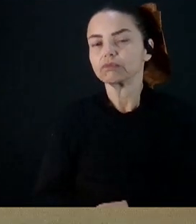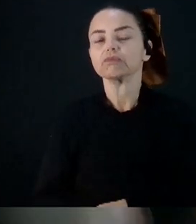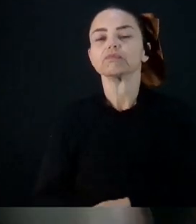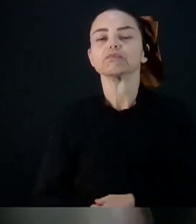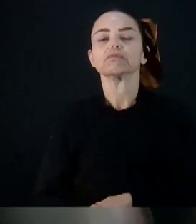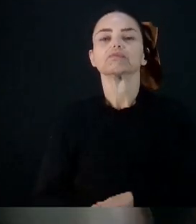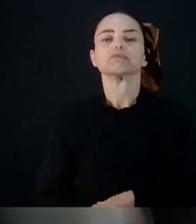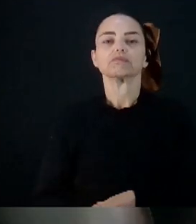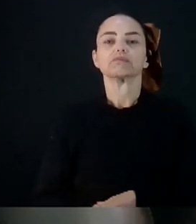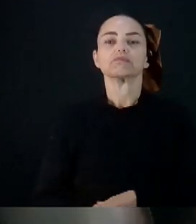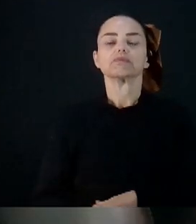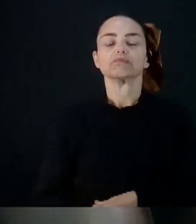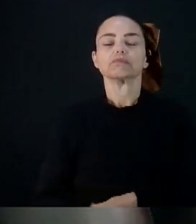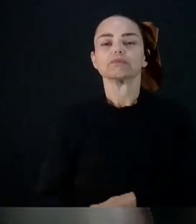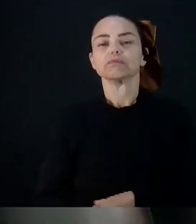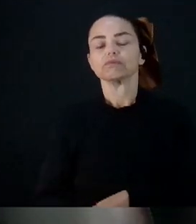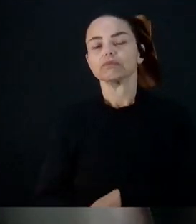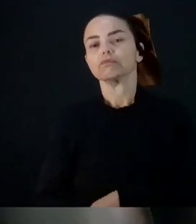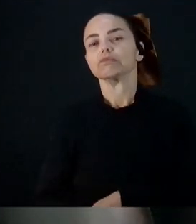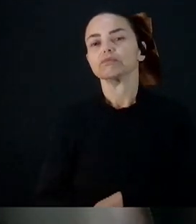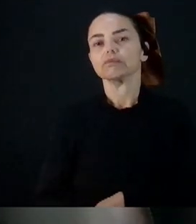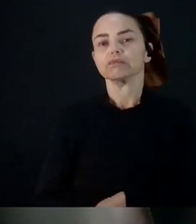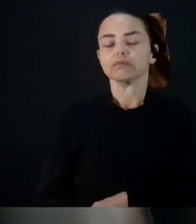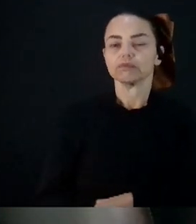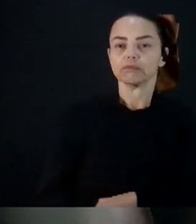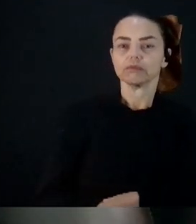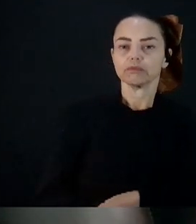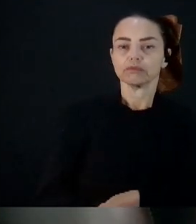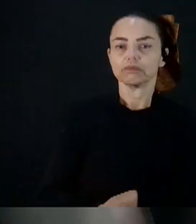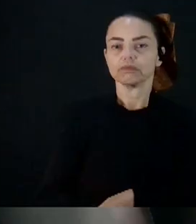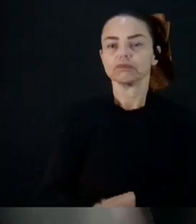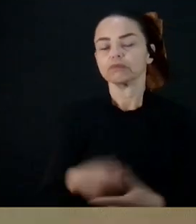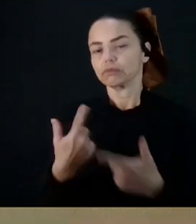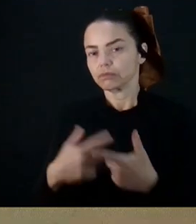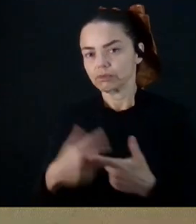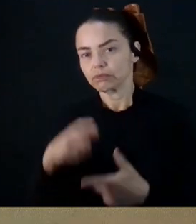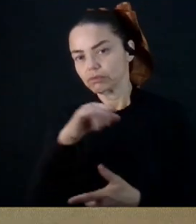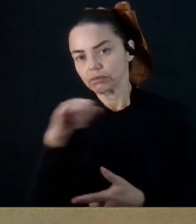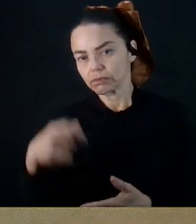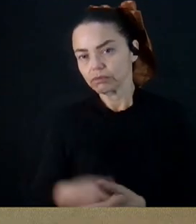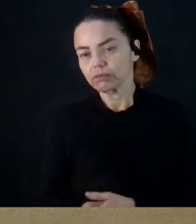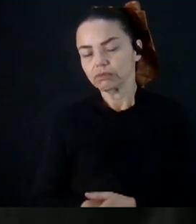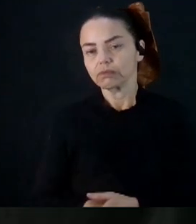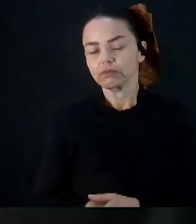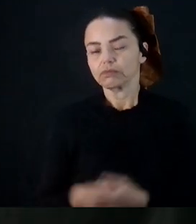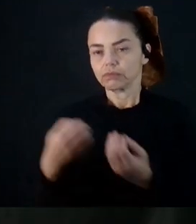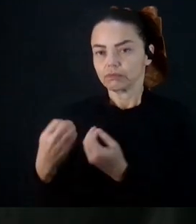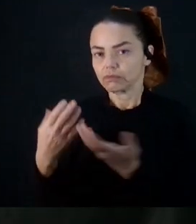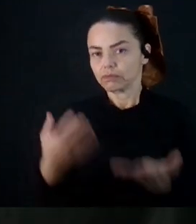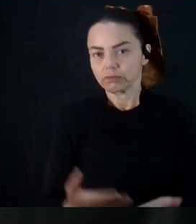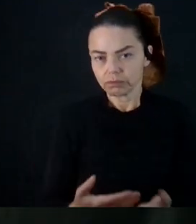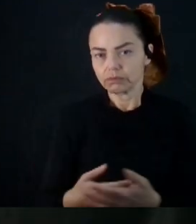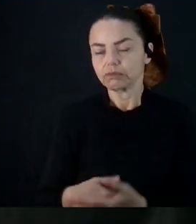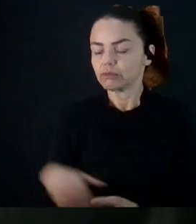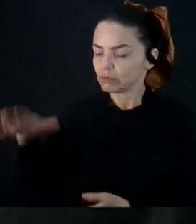festa, num casamento que vai ir. Porque se a gente entregar para a